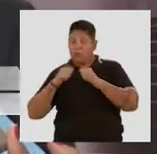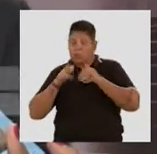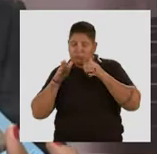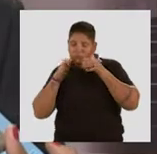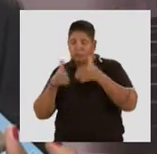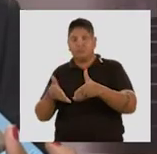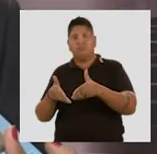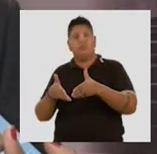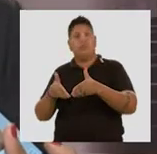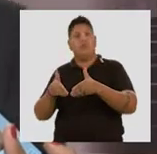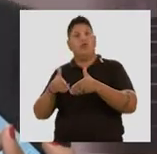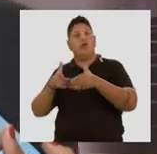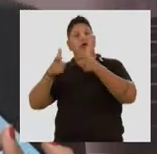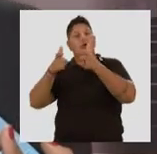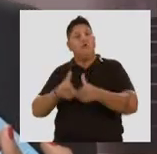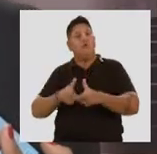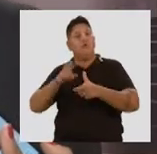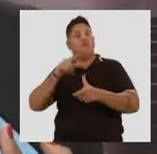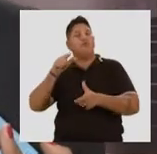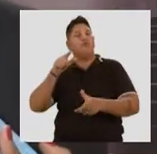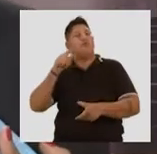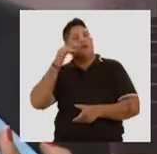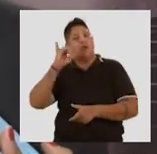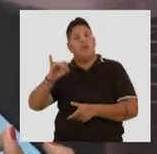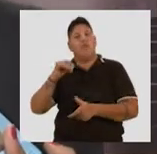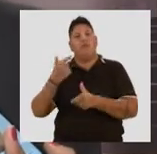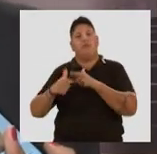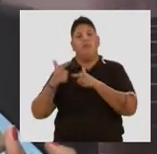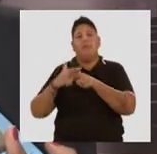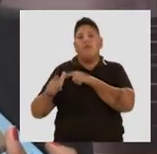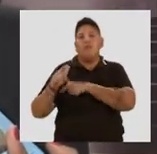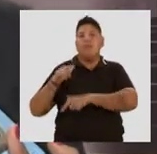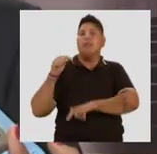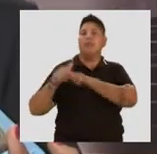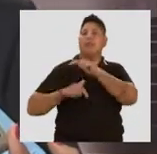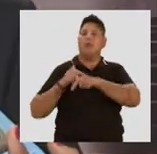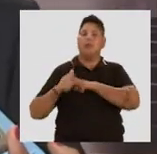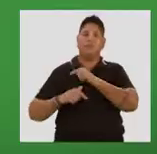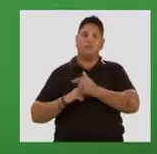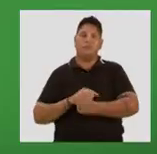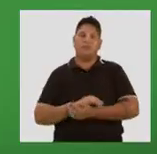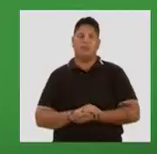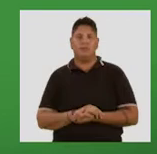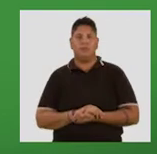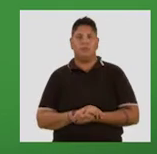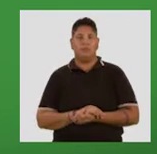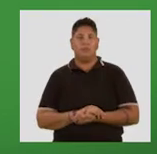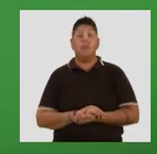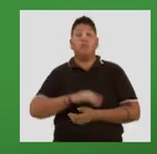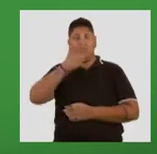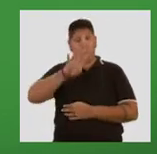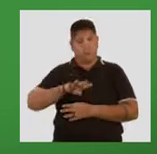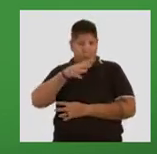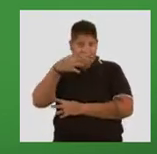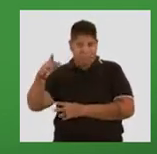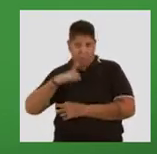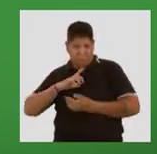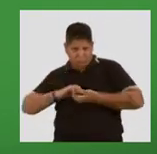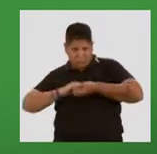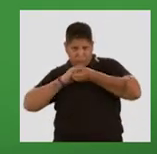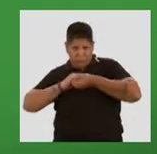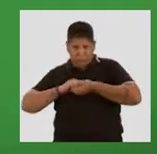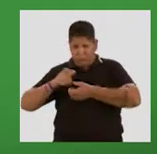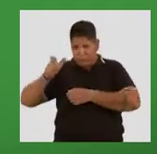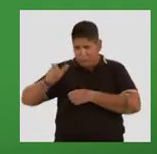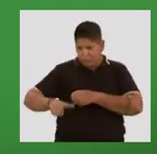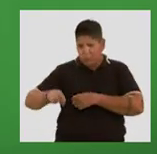possa direcionar a sua atuação na prevenção da saúde e segurança do trabalho. A plataforma, fruto de parceria entre